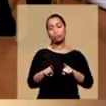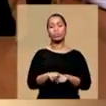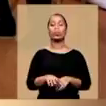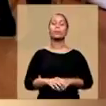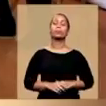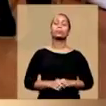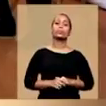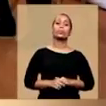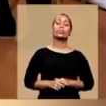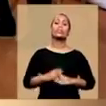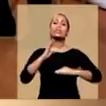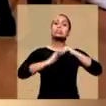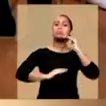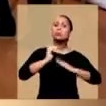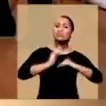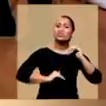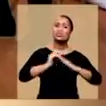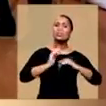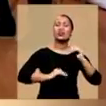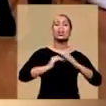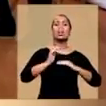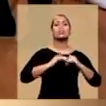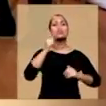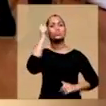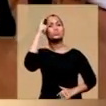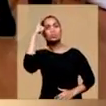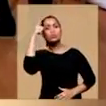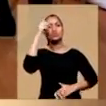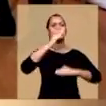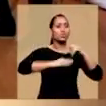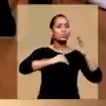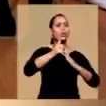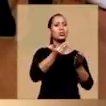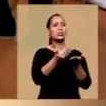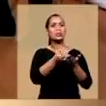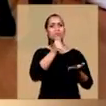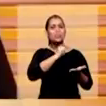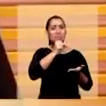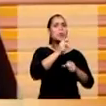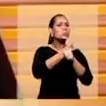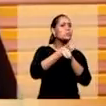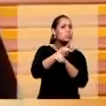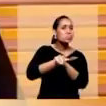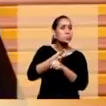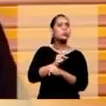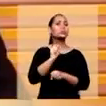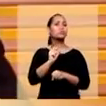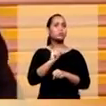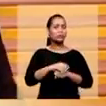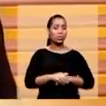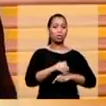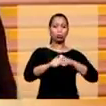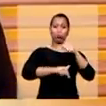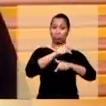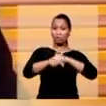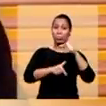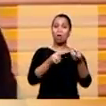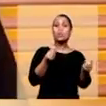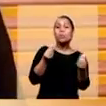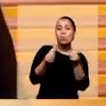outro lado da moeda? Os profissionais que já estão na maturidade, profissionais mais velhos que estão em busca de um